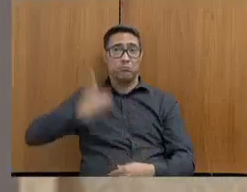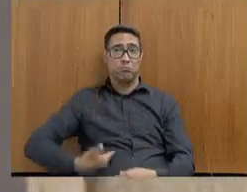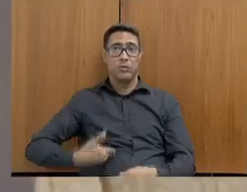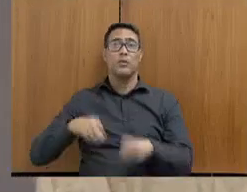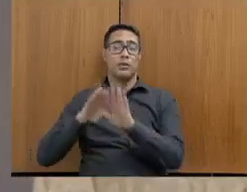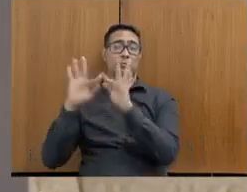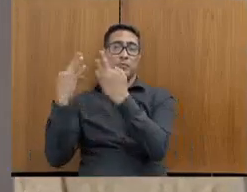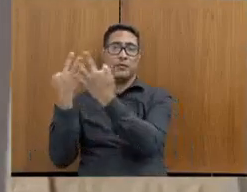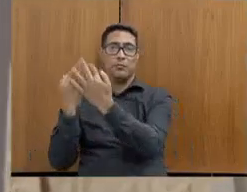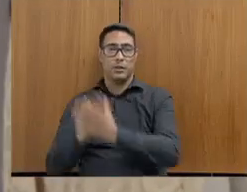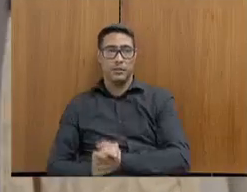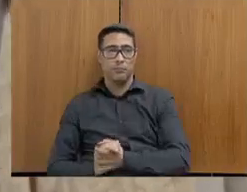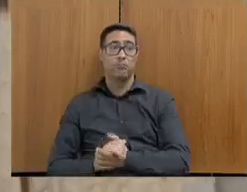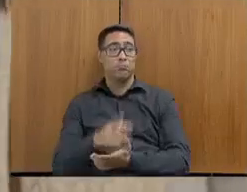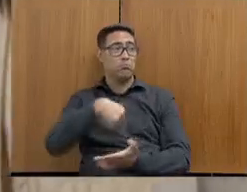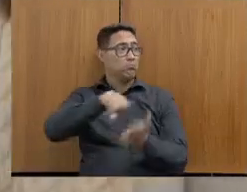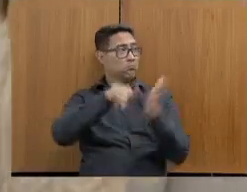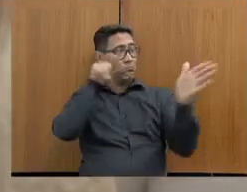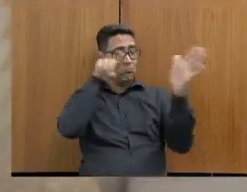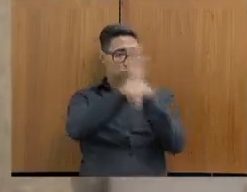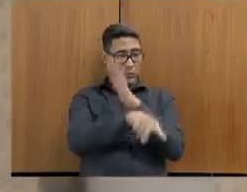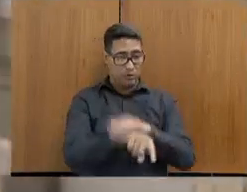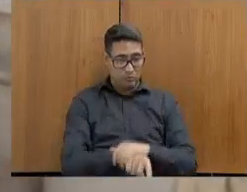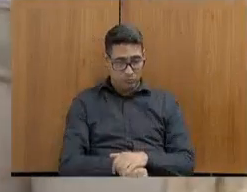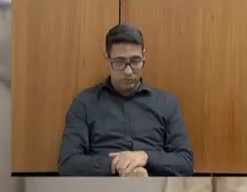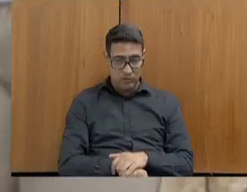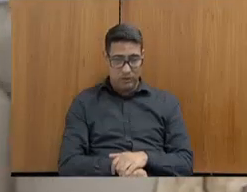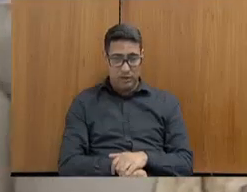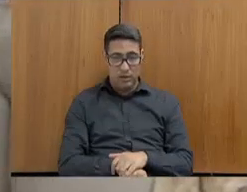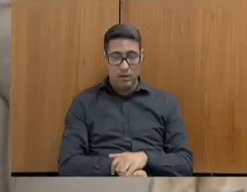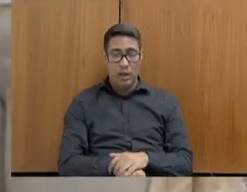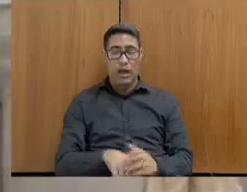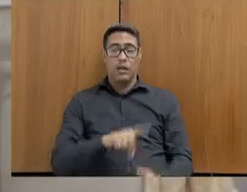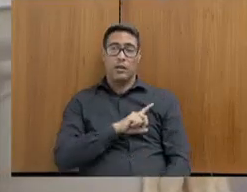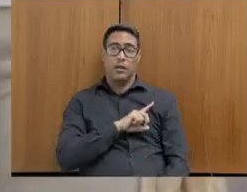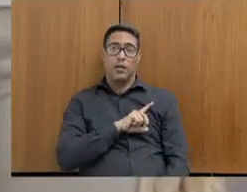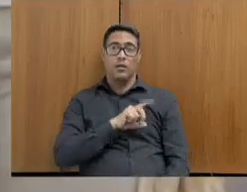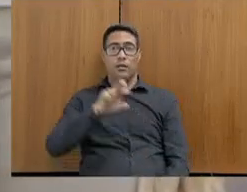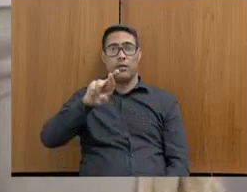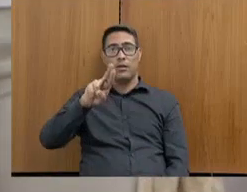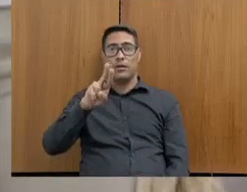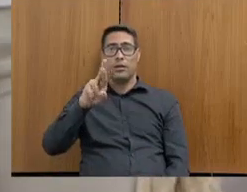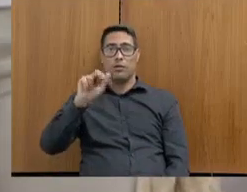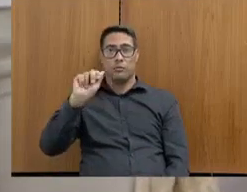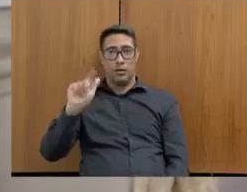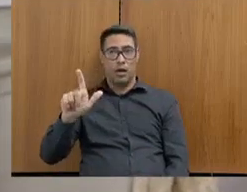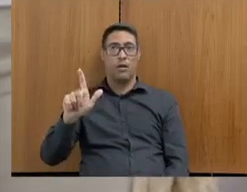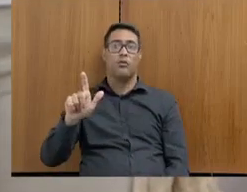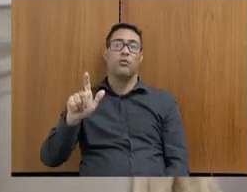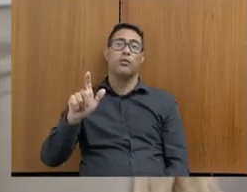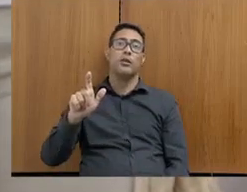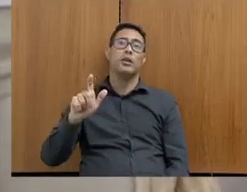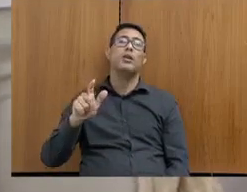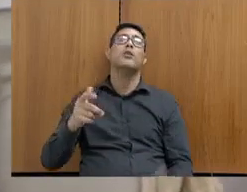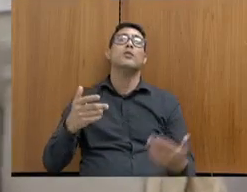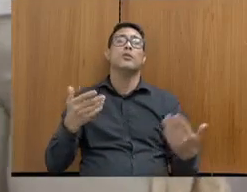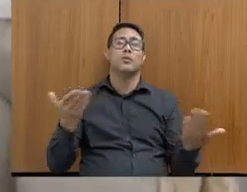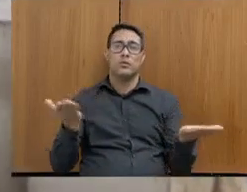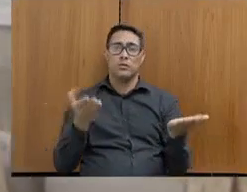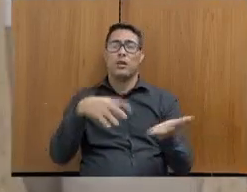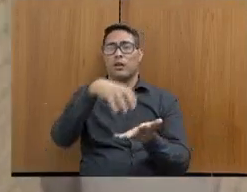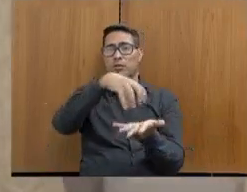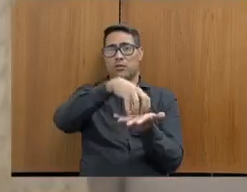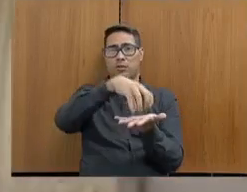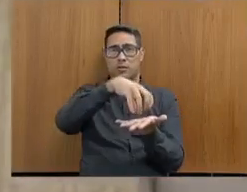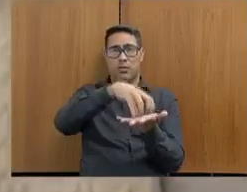o senhor é no que diz respeito à Delegacia Rural nós temos hoje né uma série Central aqui